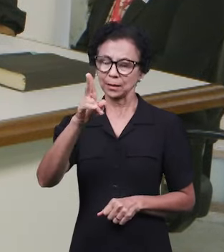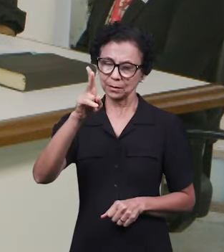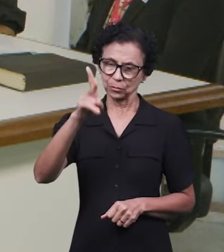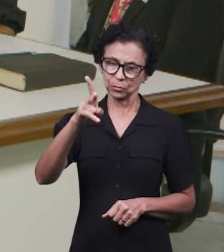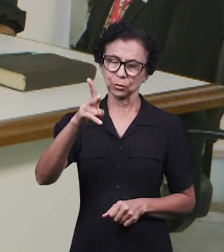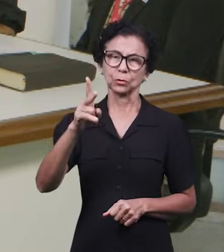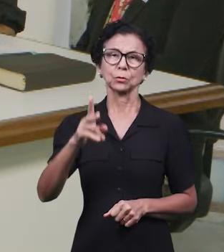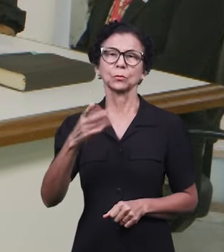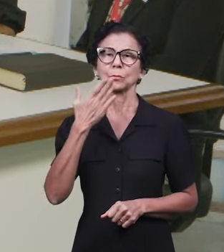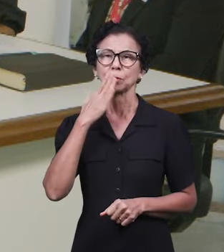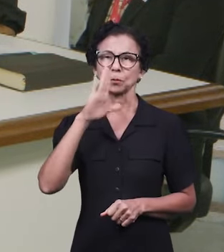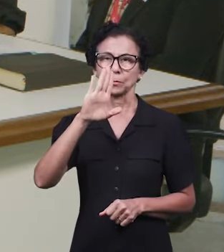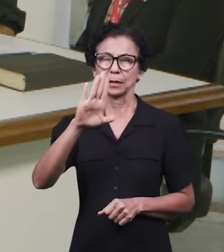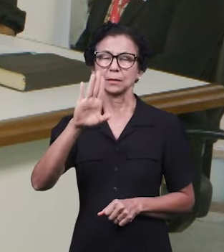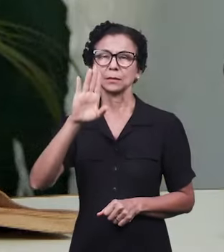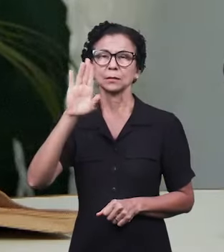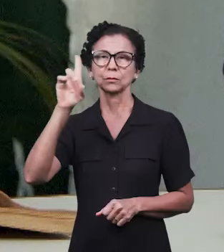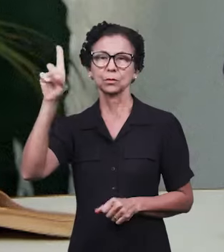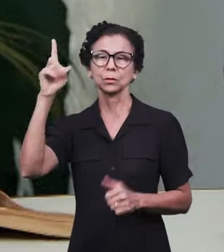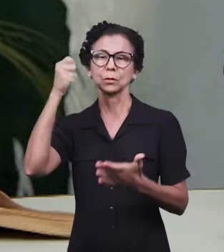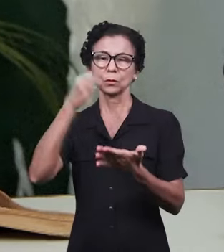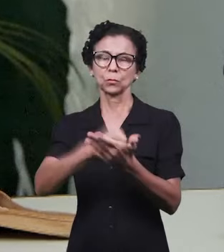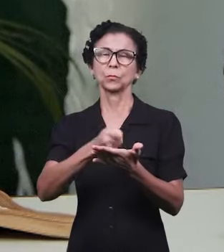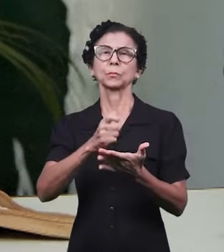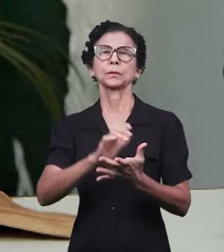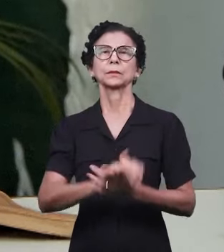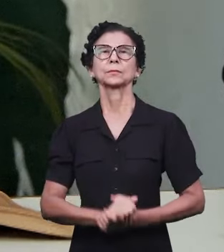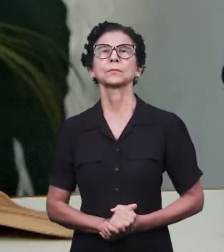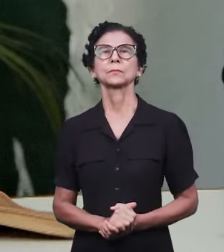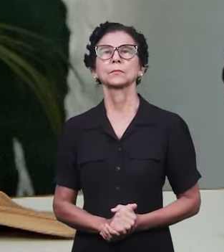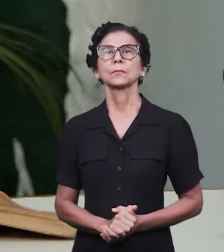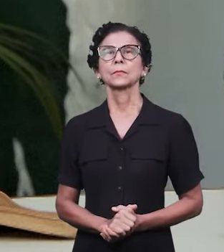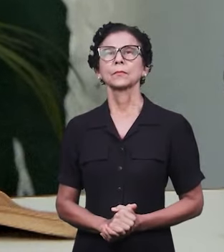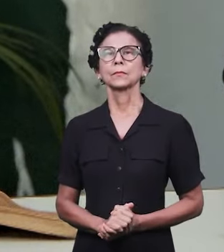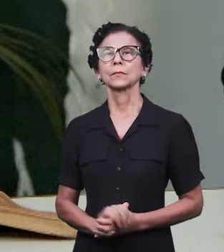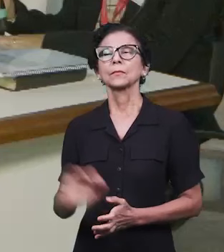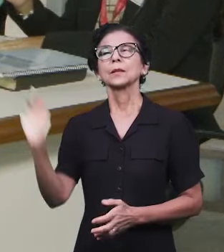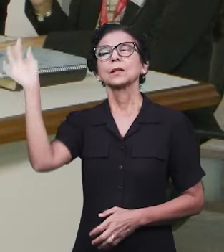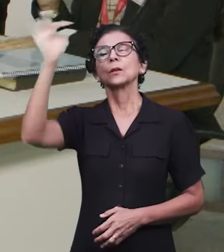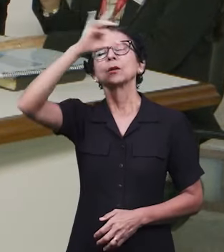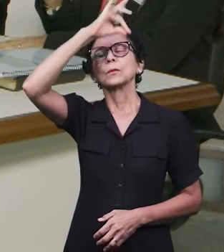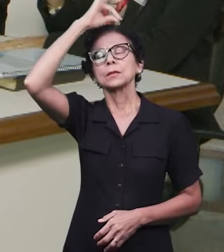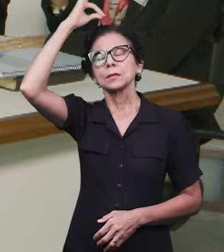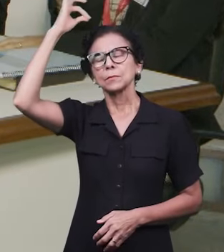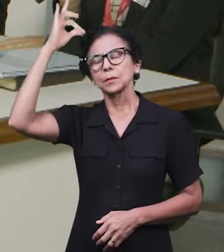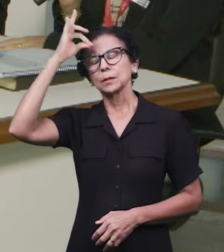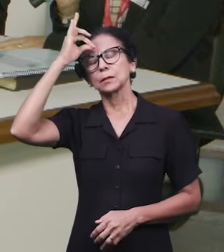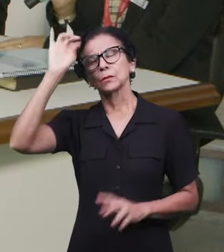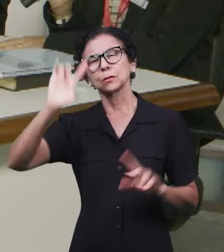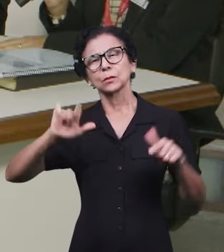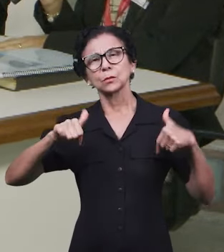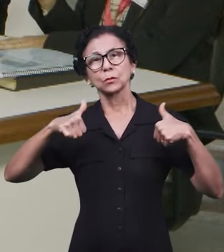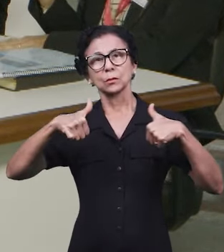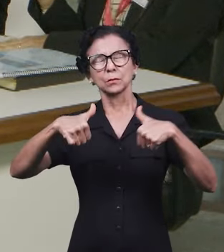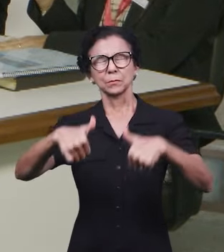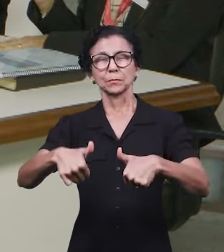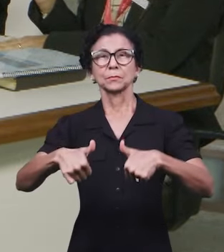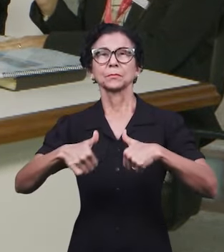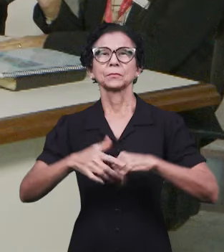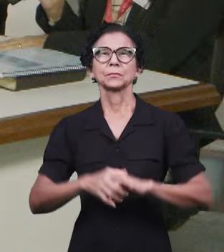muitos nós temos para contar. Eu queria que a Deliane nos mostrasse esse material. A paz do Senhor, irmãos, a paz do